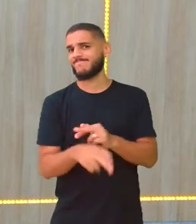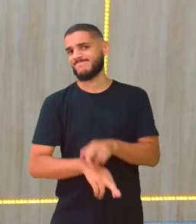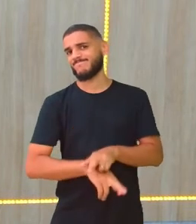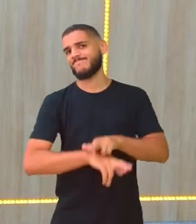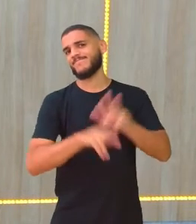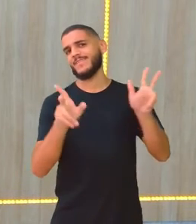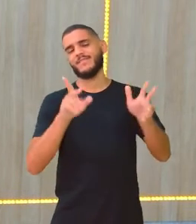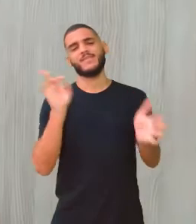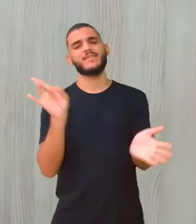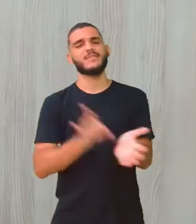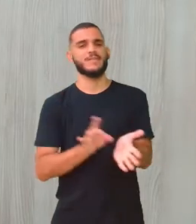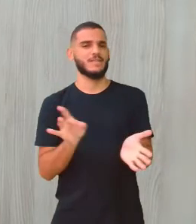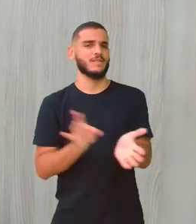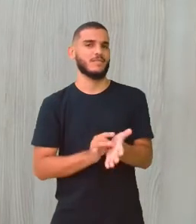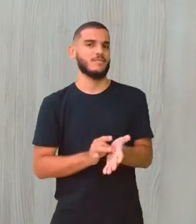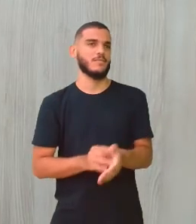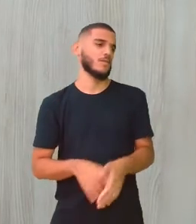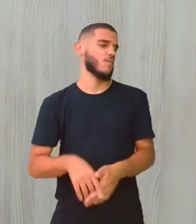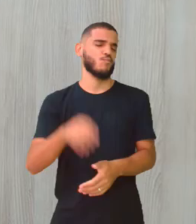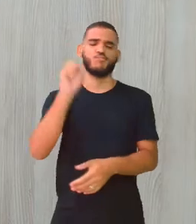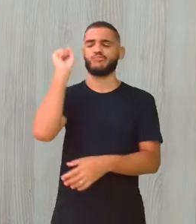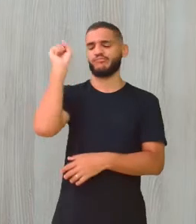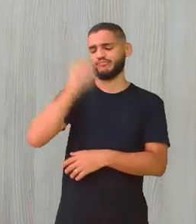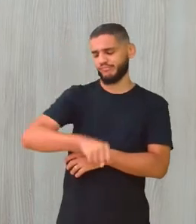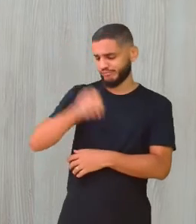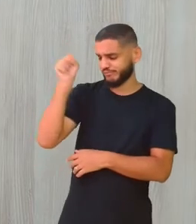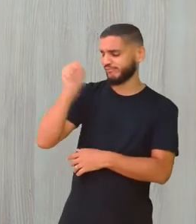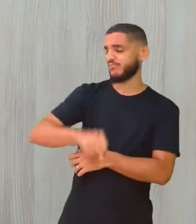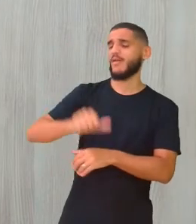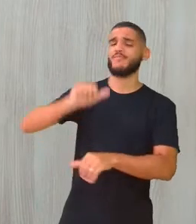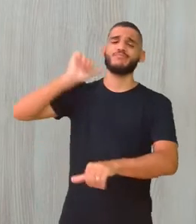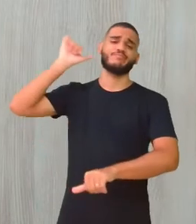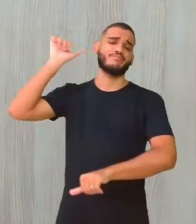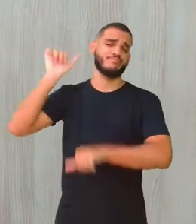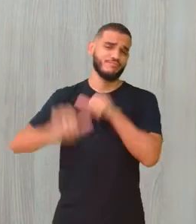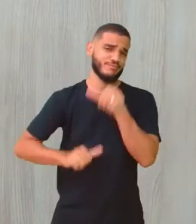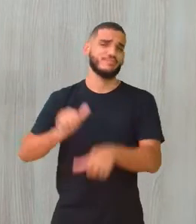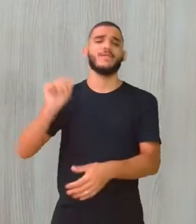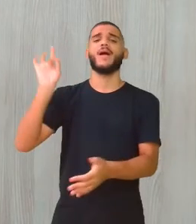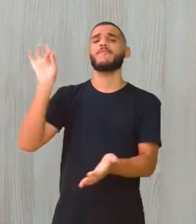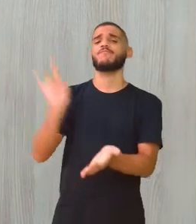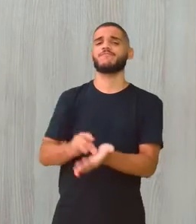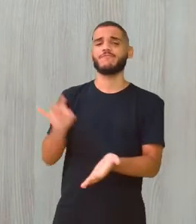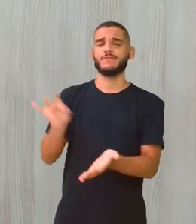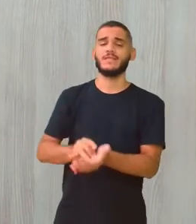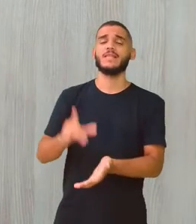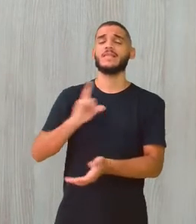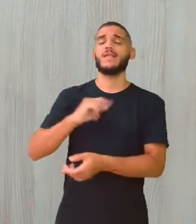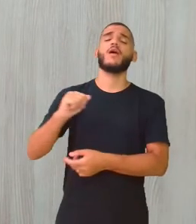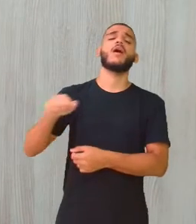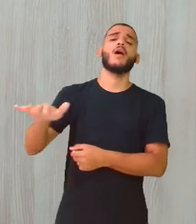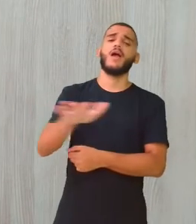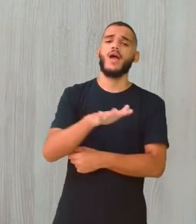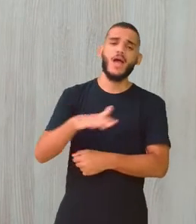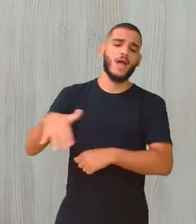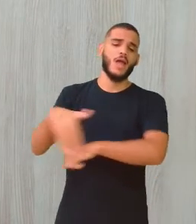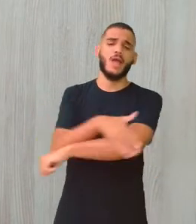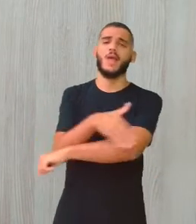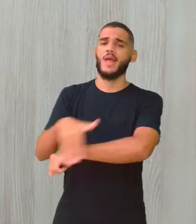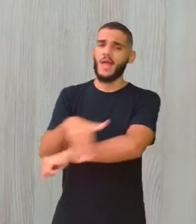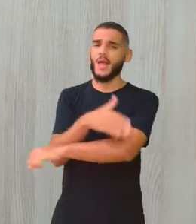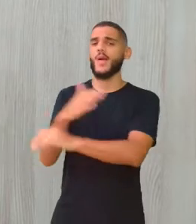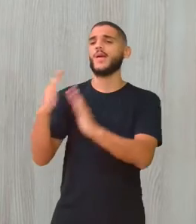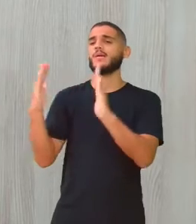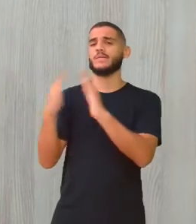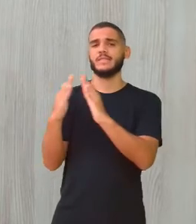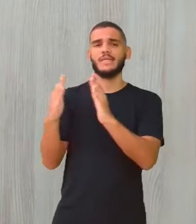professor? Oxe, está completamente alterado. A gente tinha um descampado na rua de casa lá.